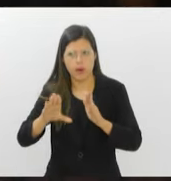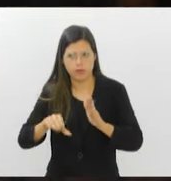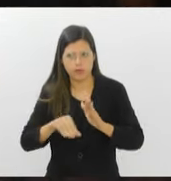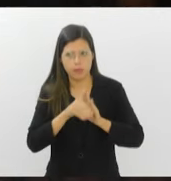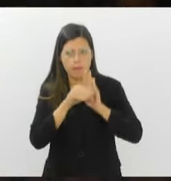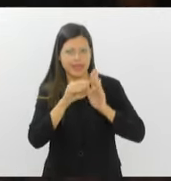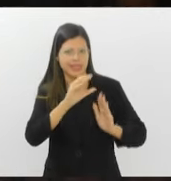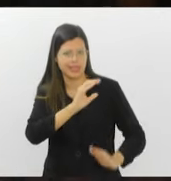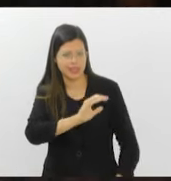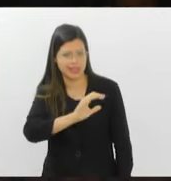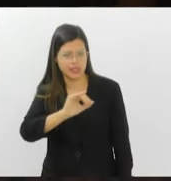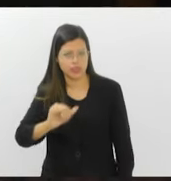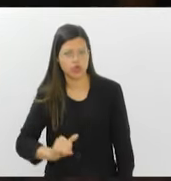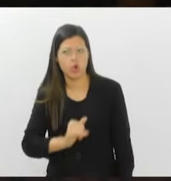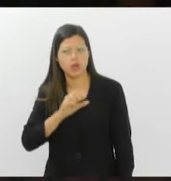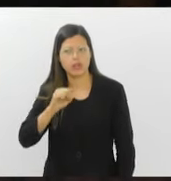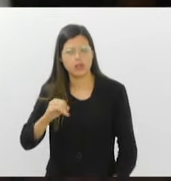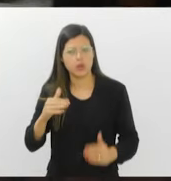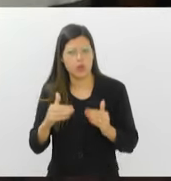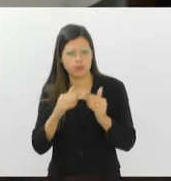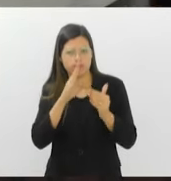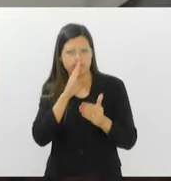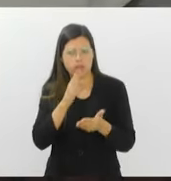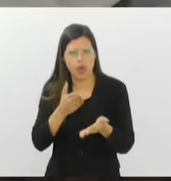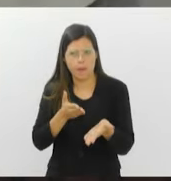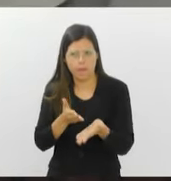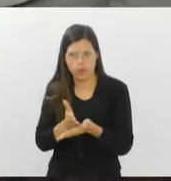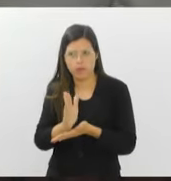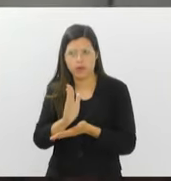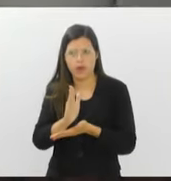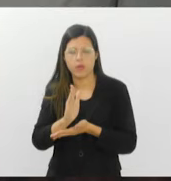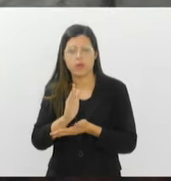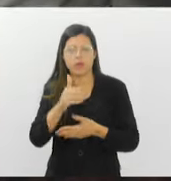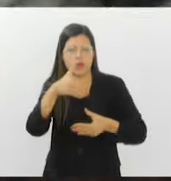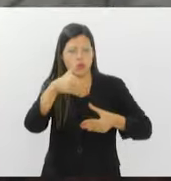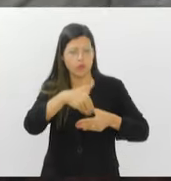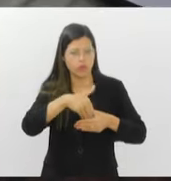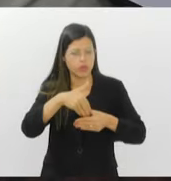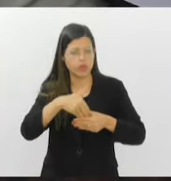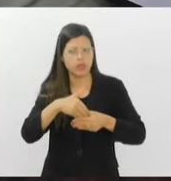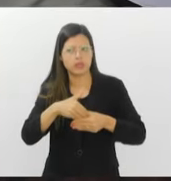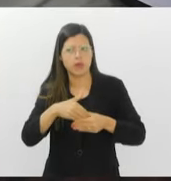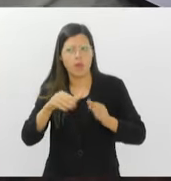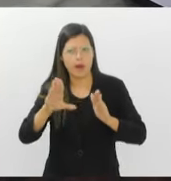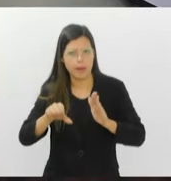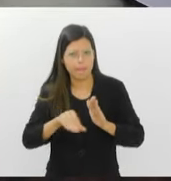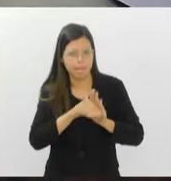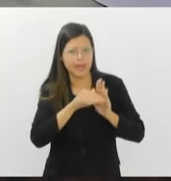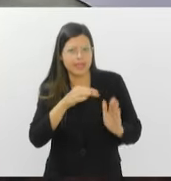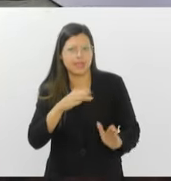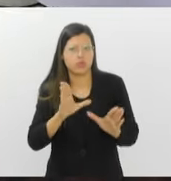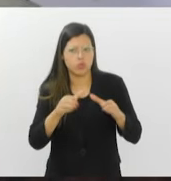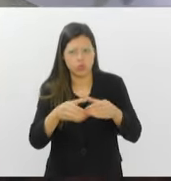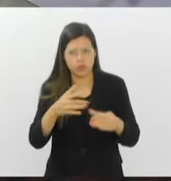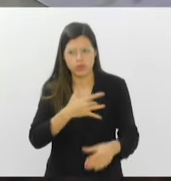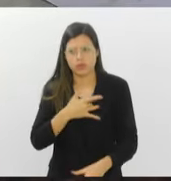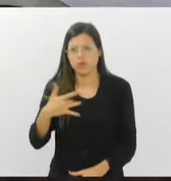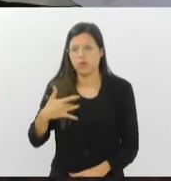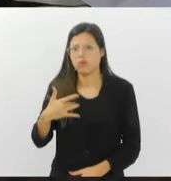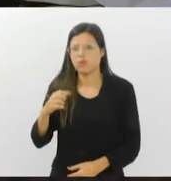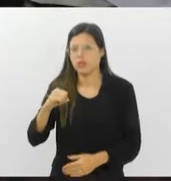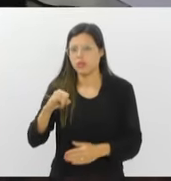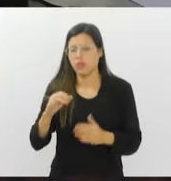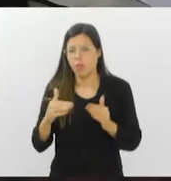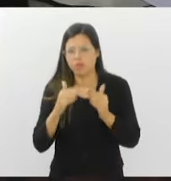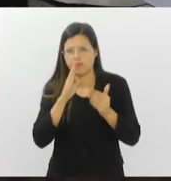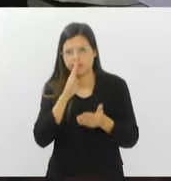da CCJ. Os senhores que aprovam permaneçam como estão, aprovado. Em votação, as emendas da saúde. Os senhores que aprovam permaneçam como